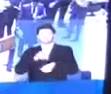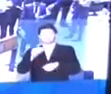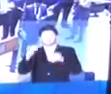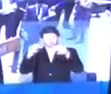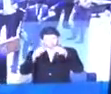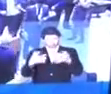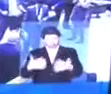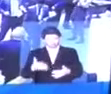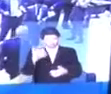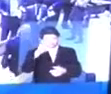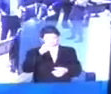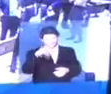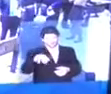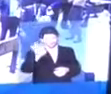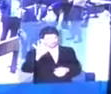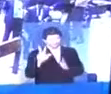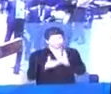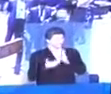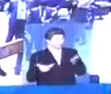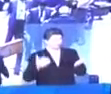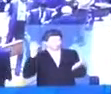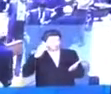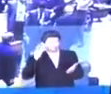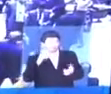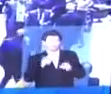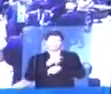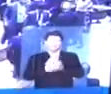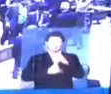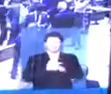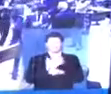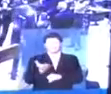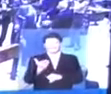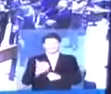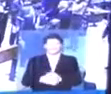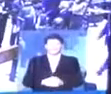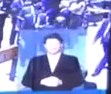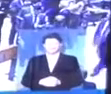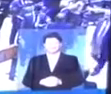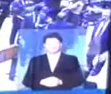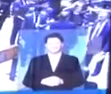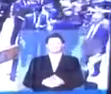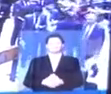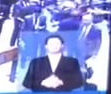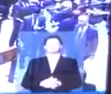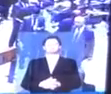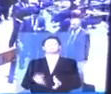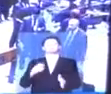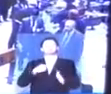é prevenção e defesa da família e dos menores.